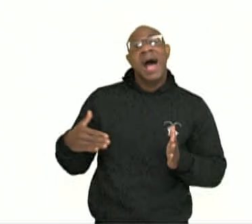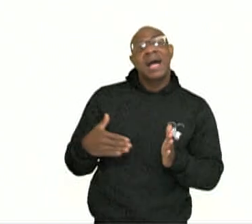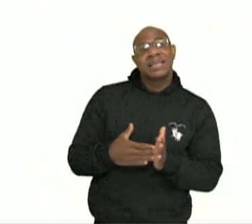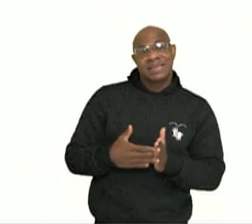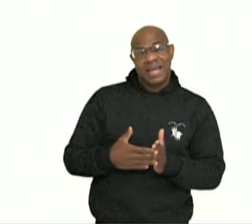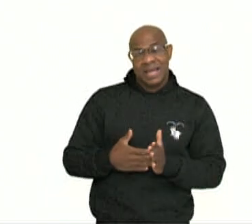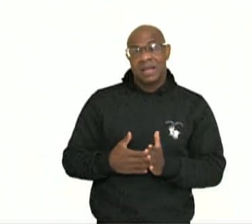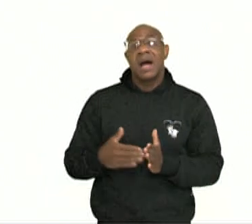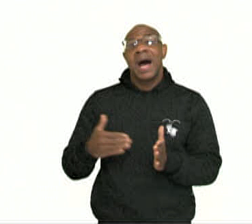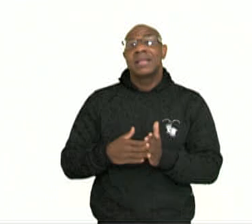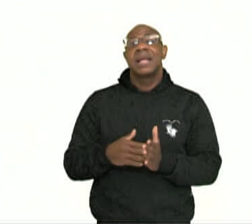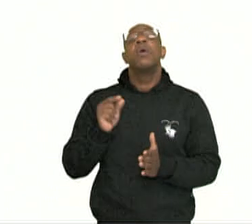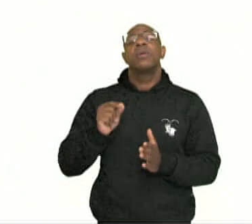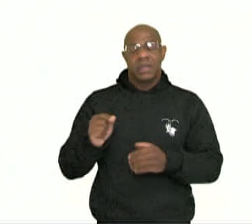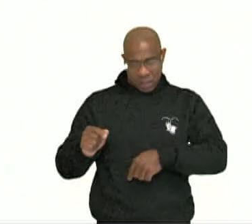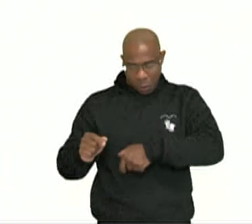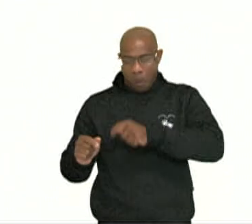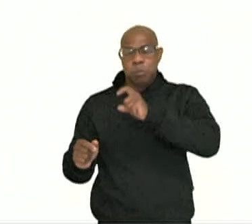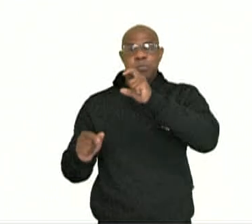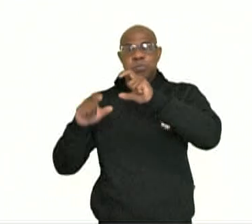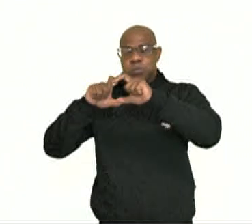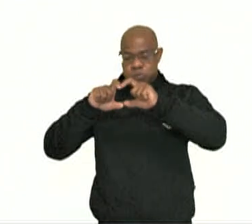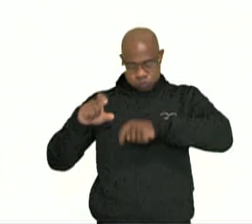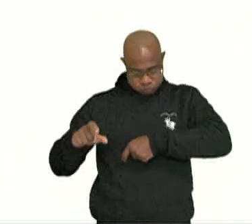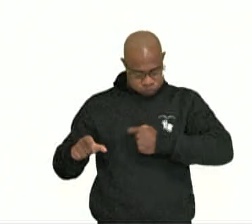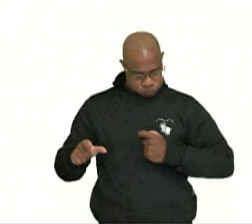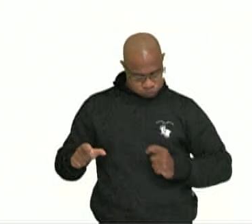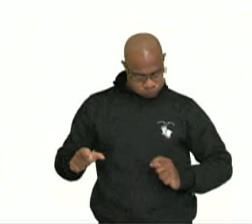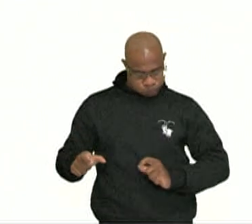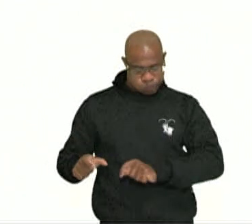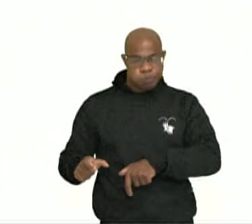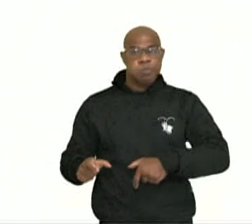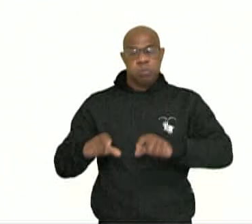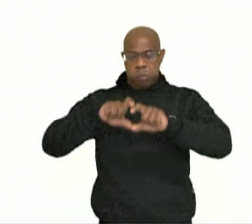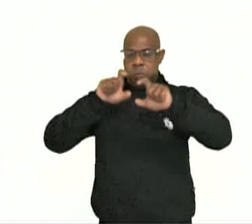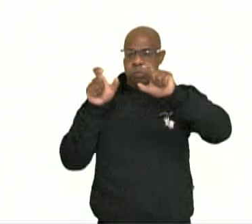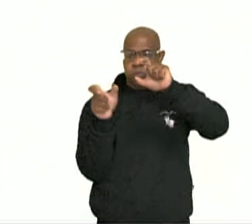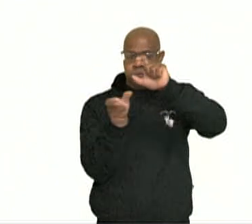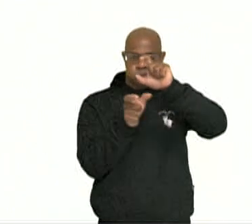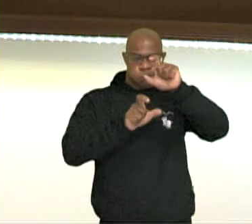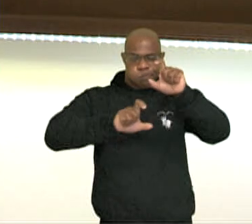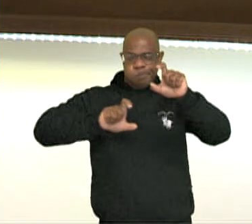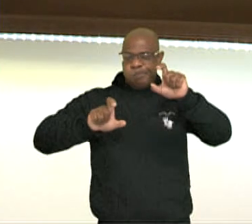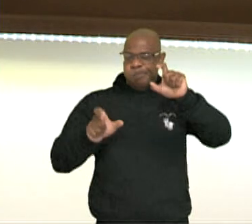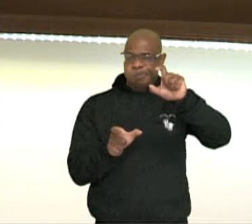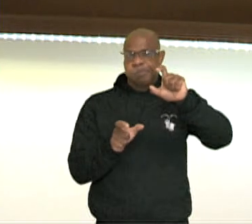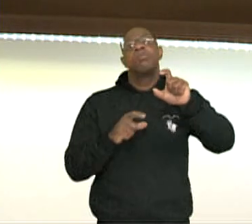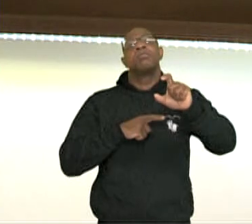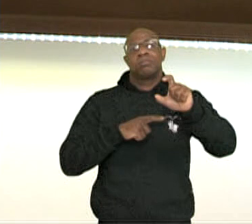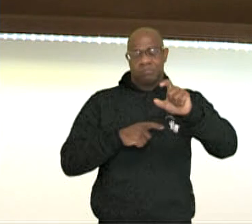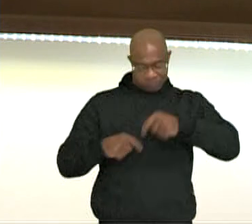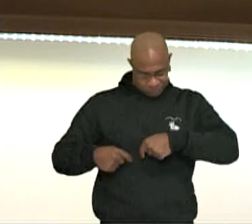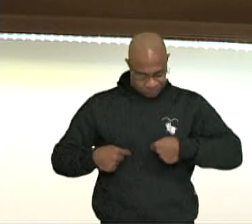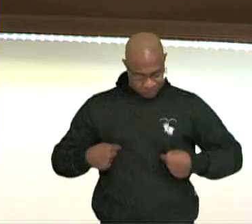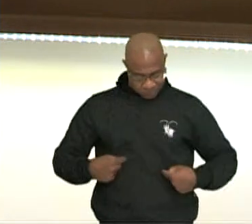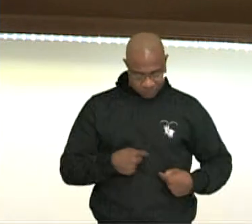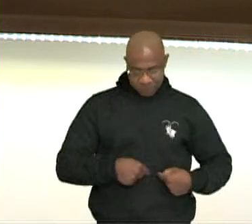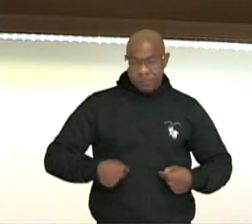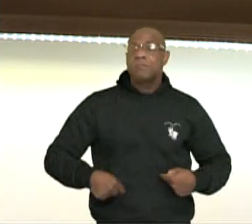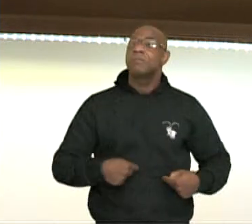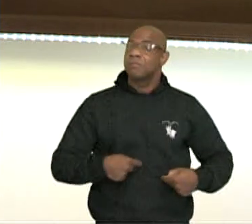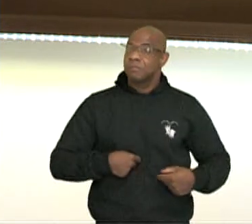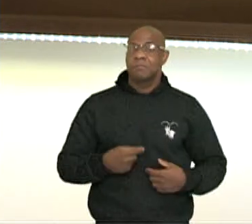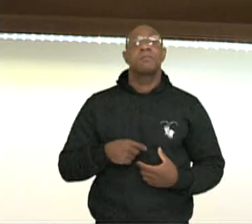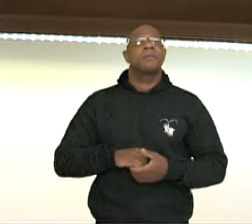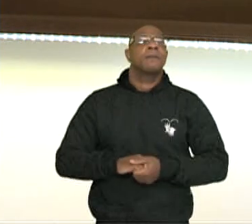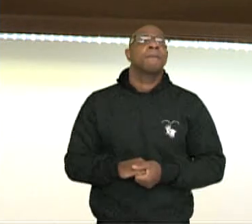intestino grosso. Intestino delgado e intestino grosso são vizinhos aqui no nosso corpo, isso mesmo, eles são vizinhos, né? Como